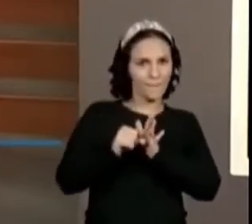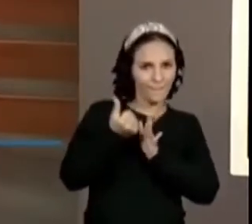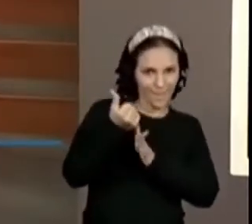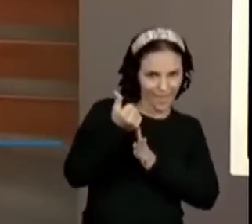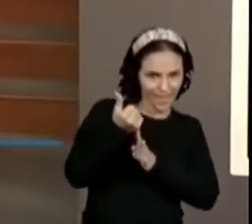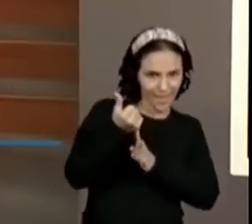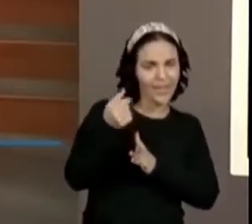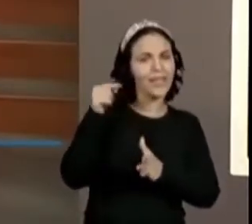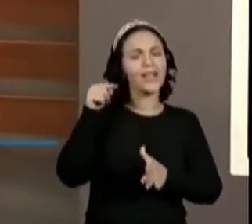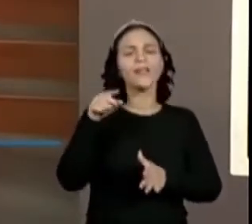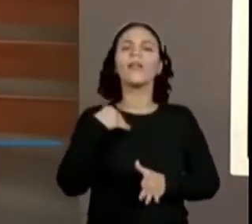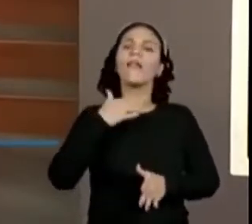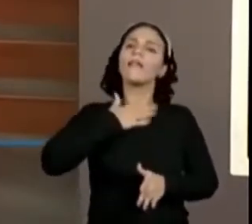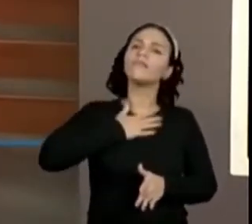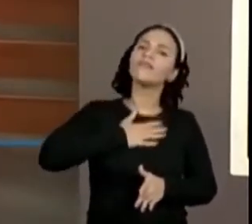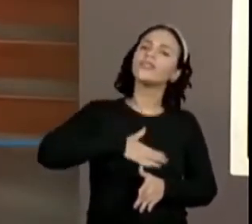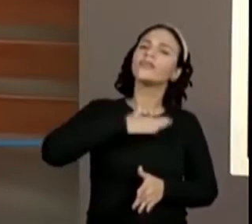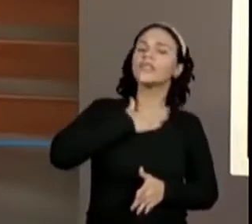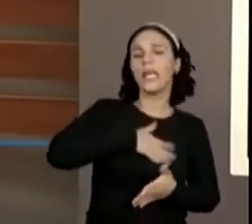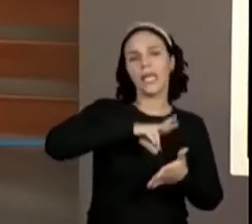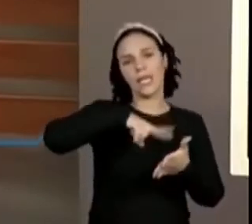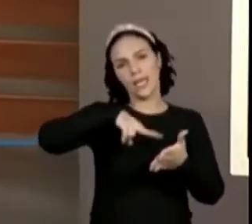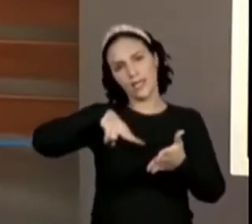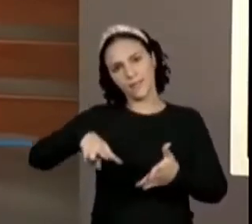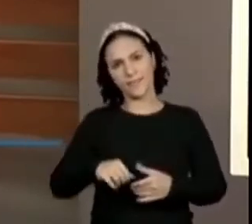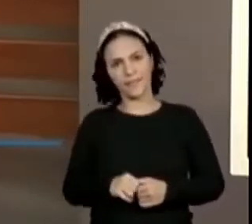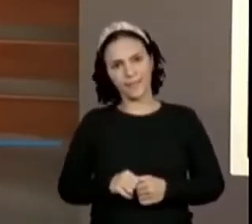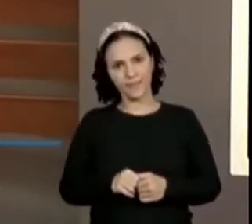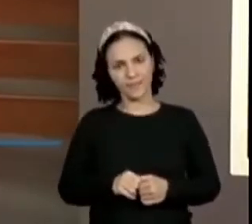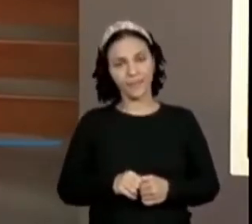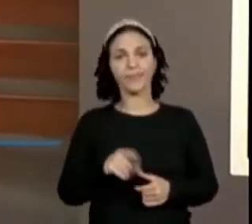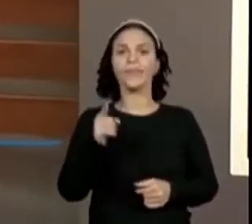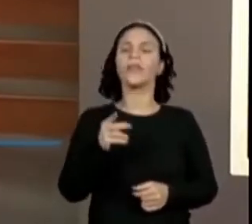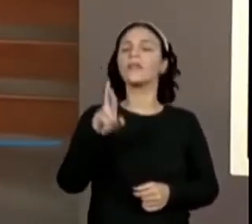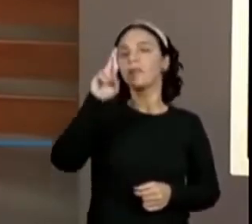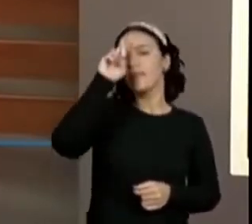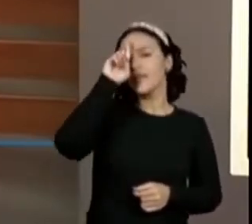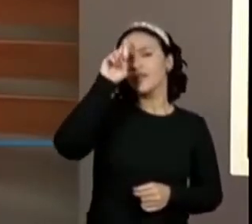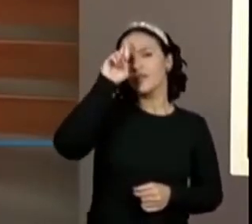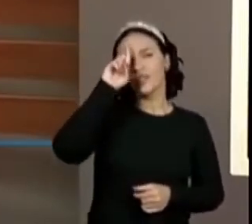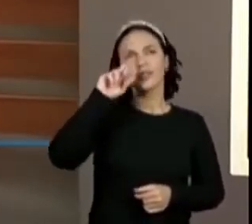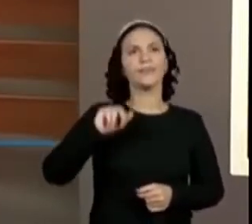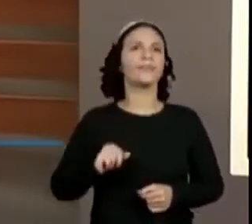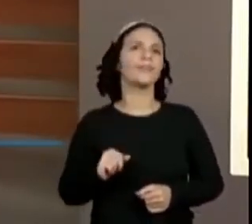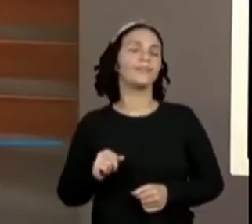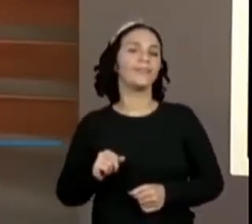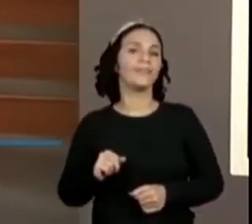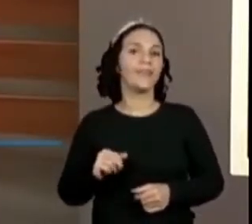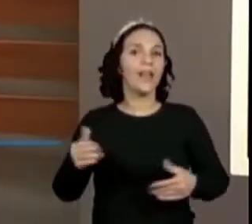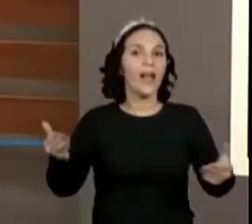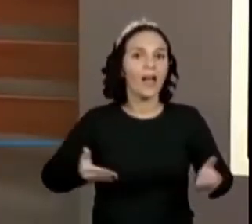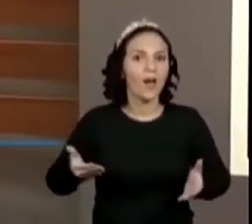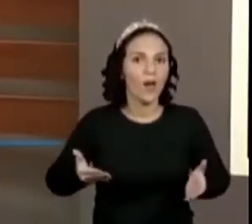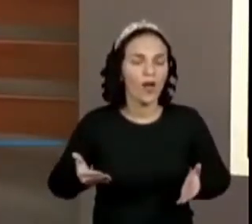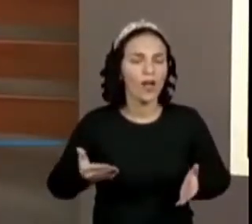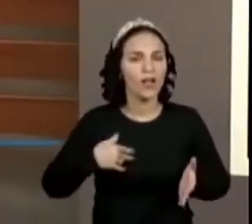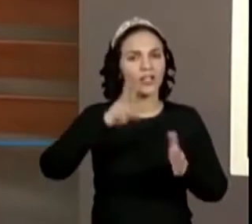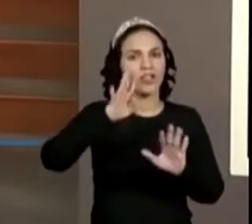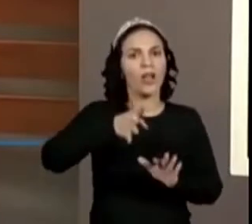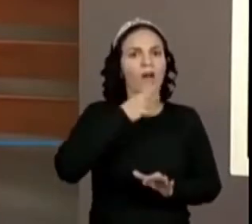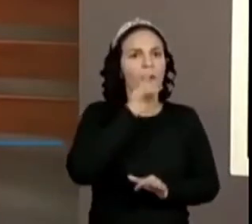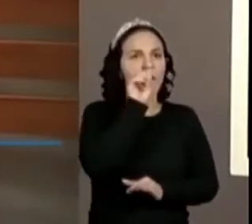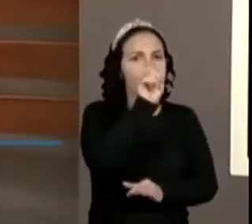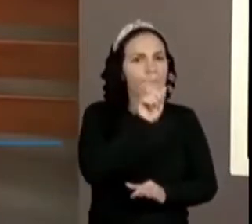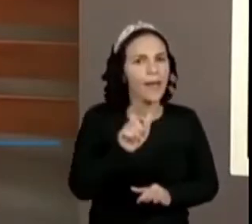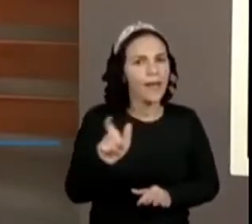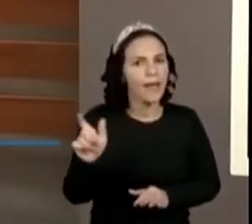ler devagarzinho para vocês conhecerem, né? Meio-dia. Agora, era uma segunda leitura. Eu já sei que